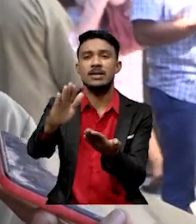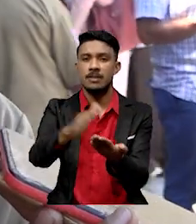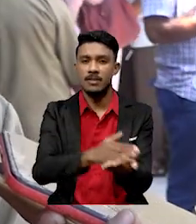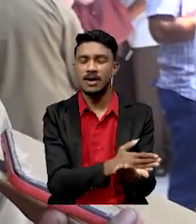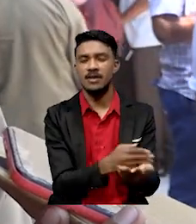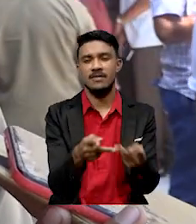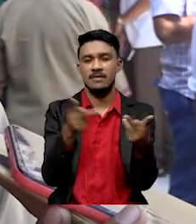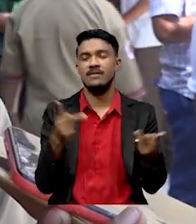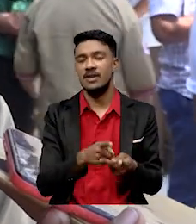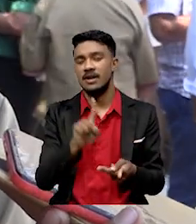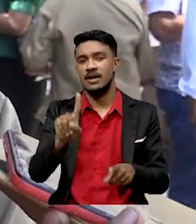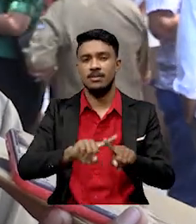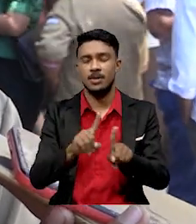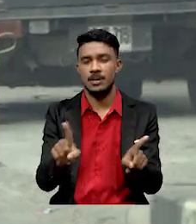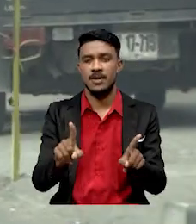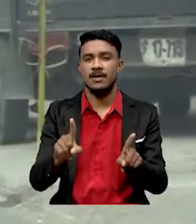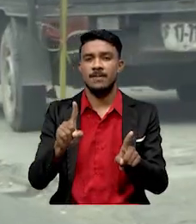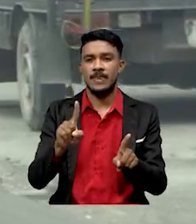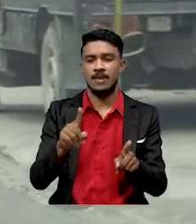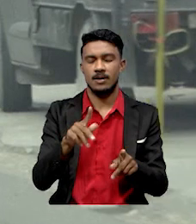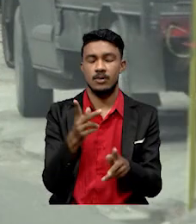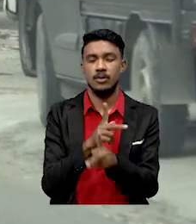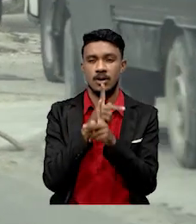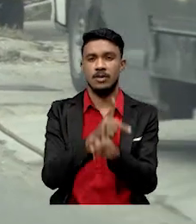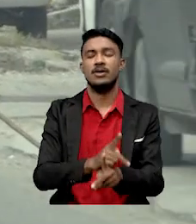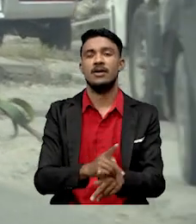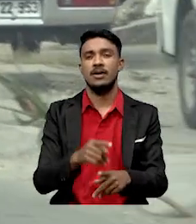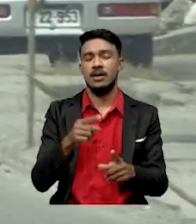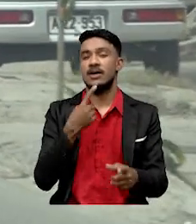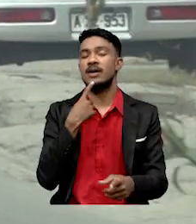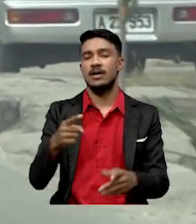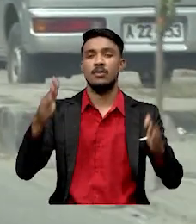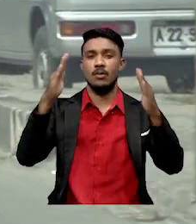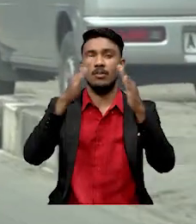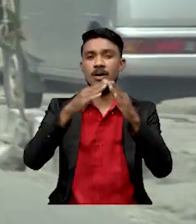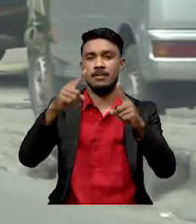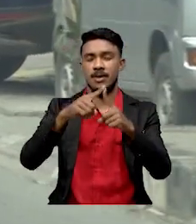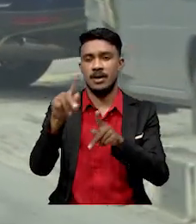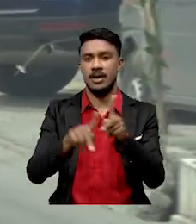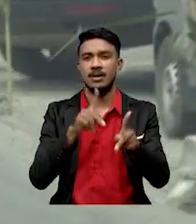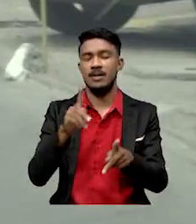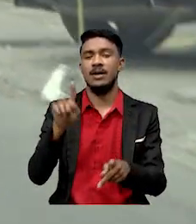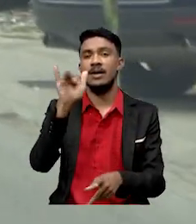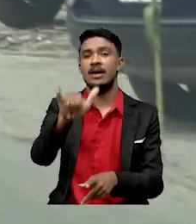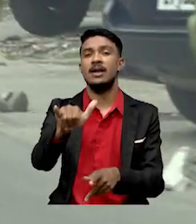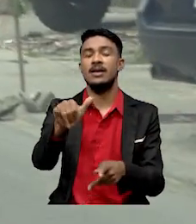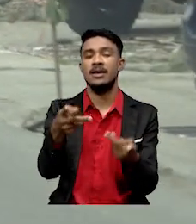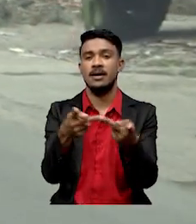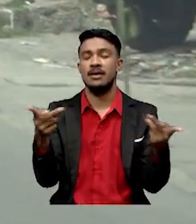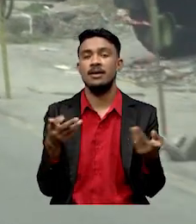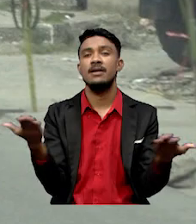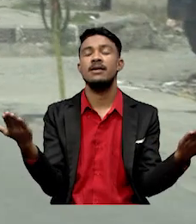ida. Mas quando urbanização ne quer dizer uma ba ema empregado sire hela NB ba uma